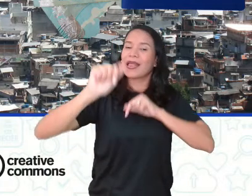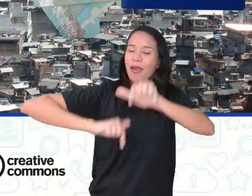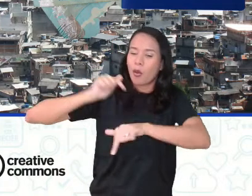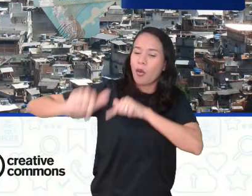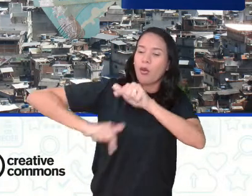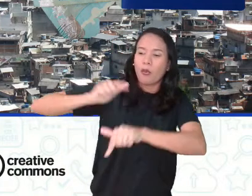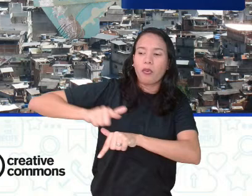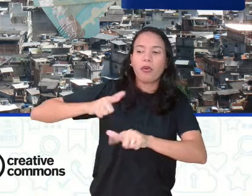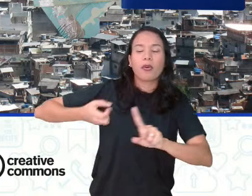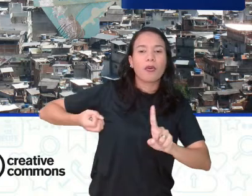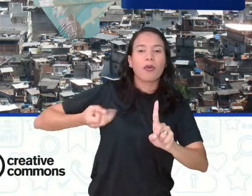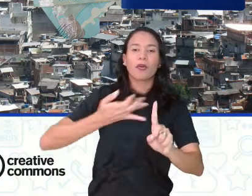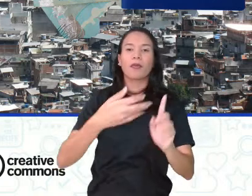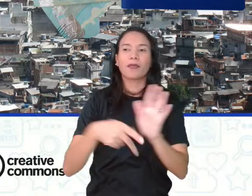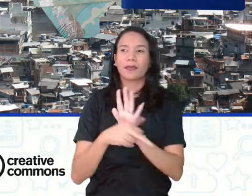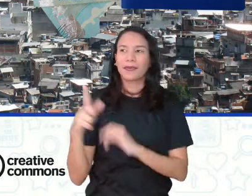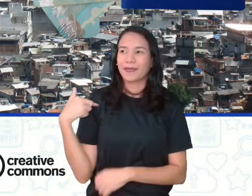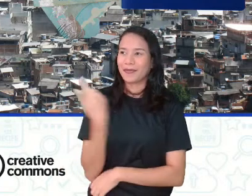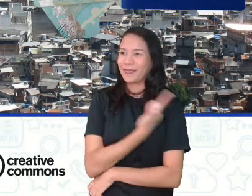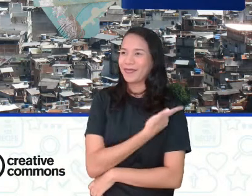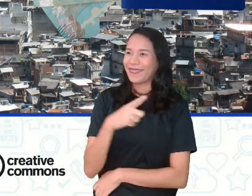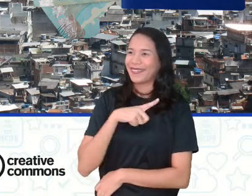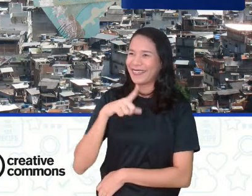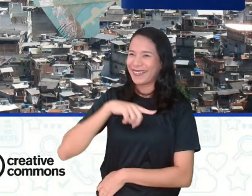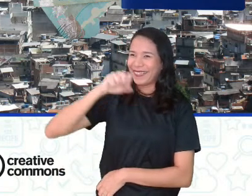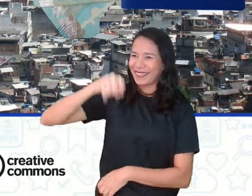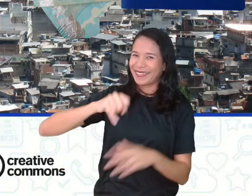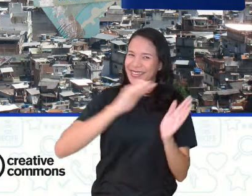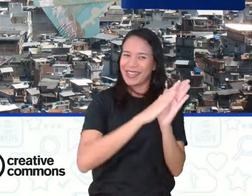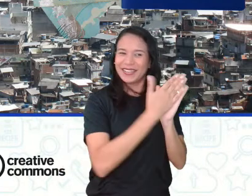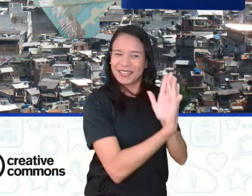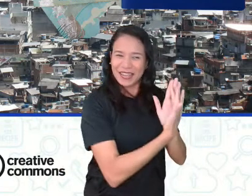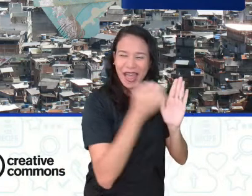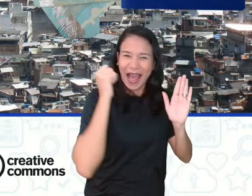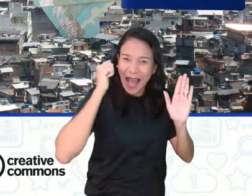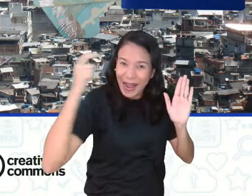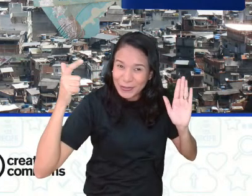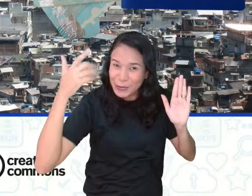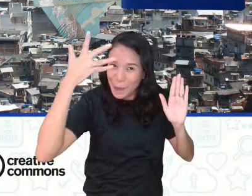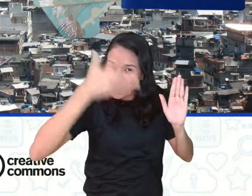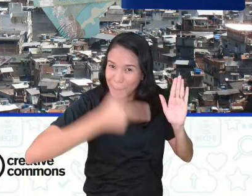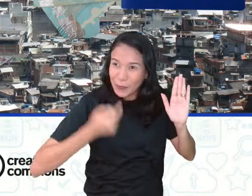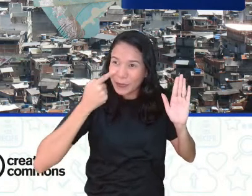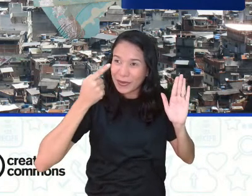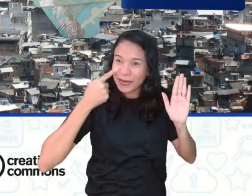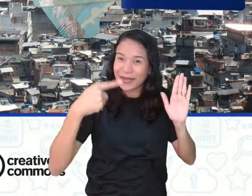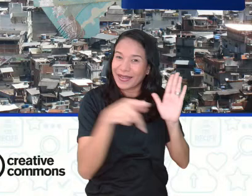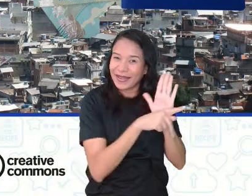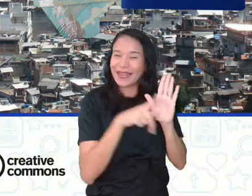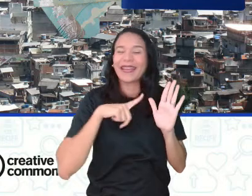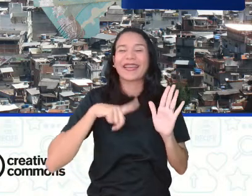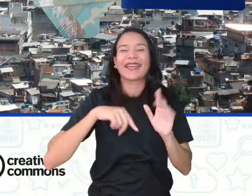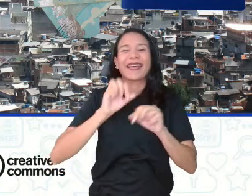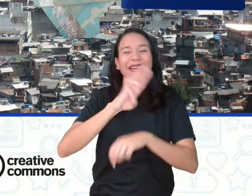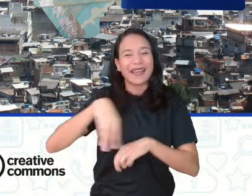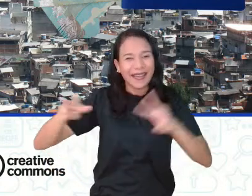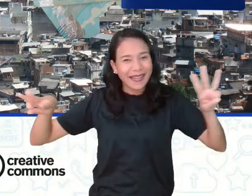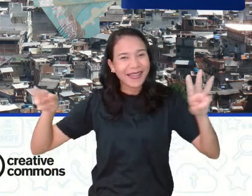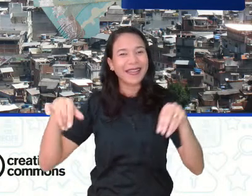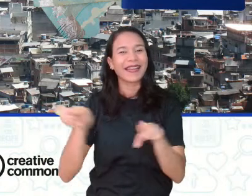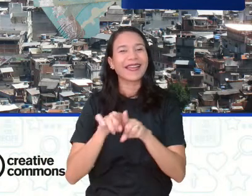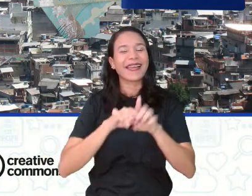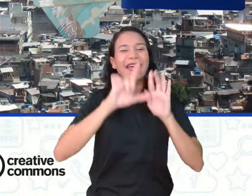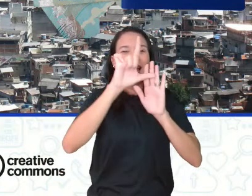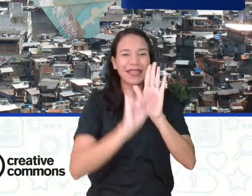Trabalhista que contribua. Nós também temos aqui. Esse caderninho aí, né? Exatamente, que agora tem até online. Para a diminuição